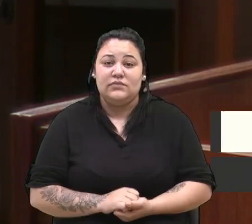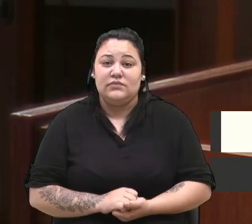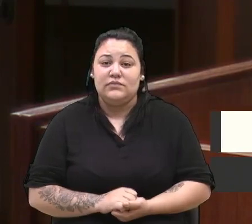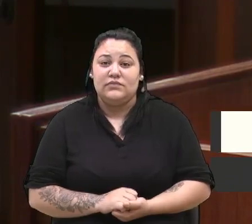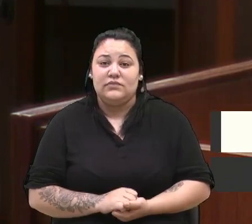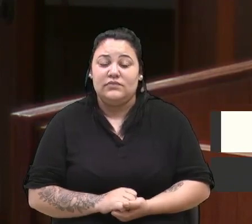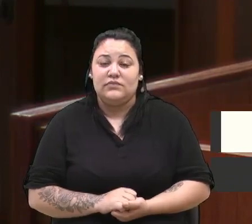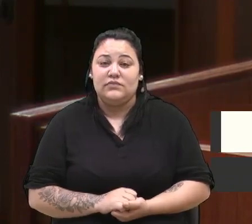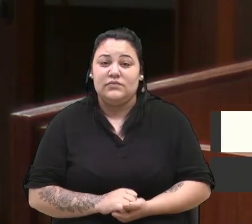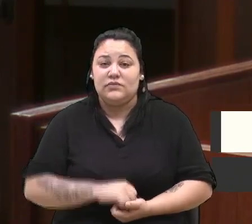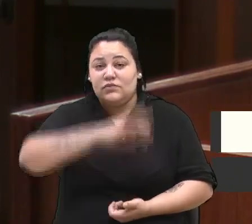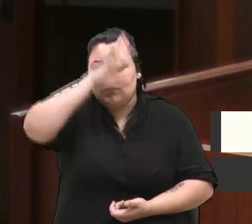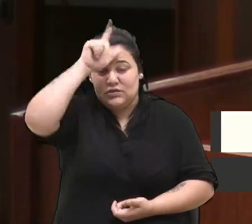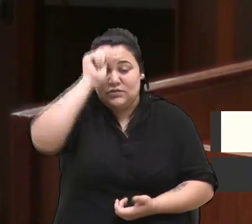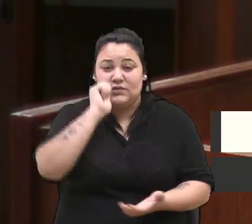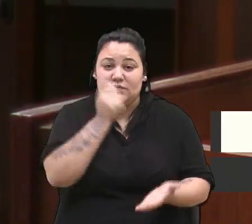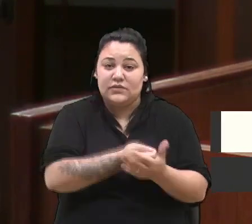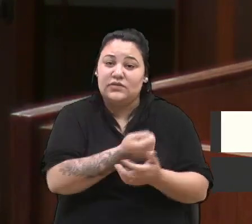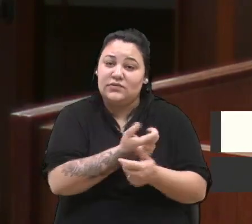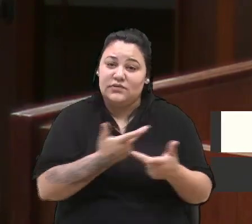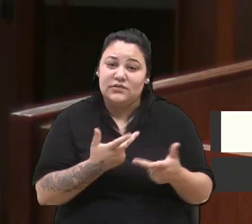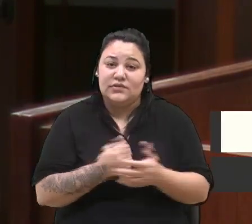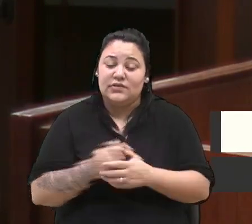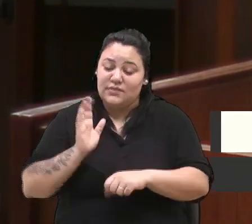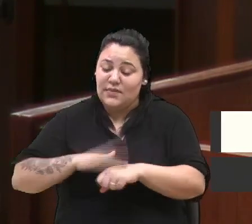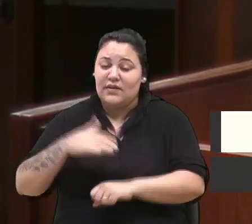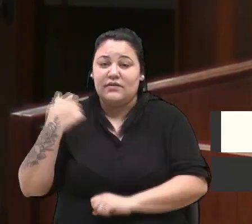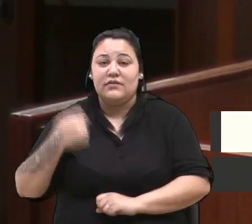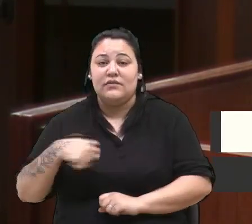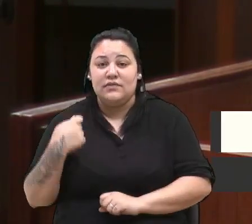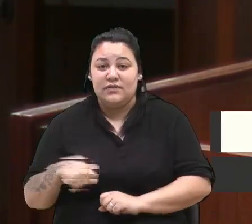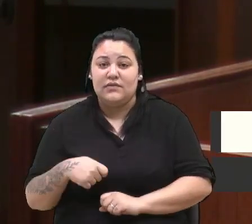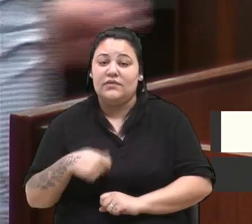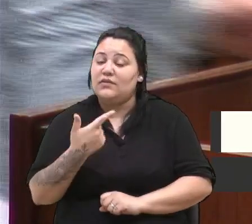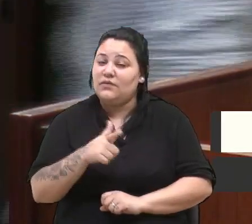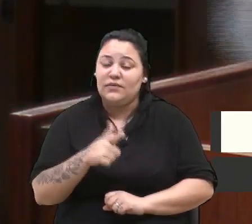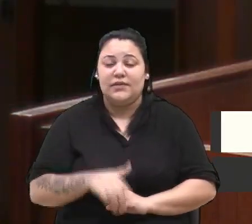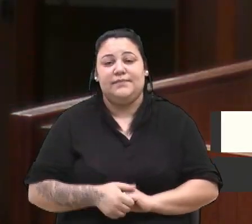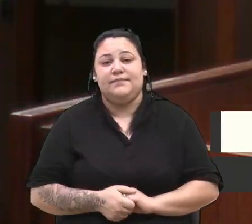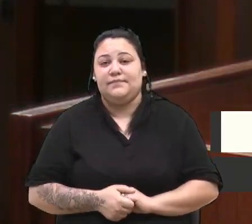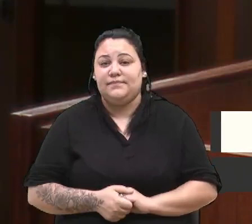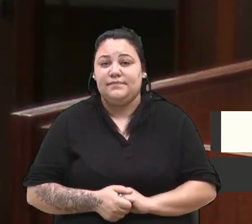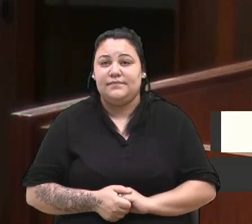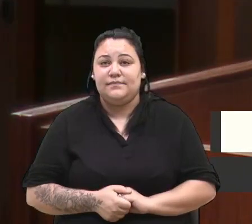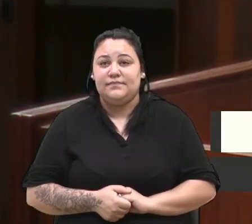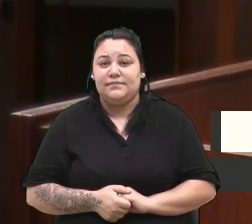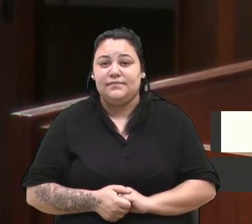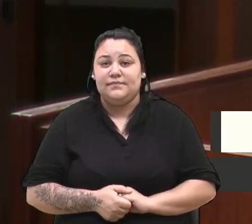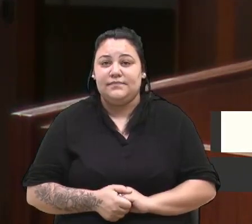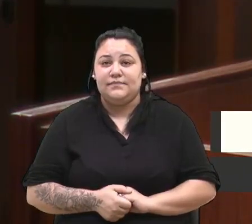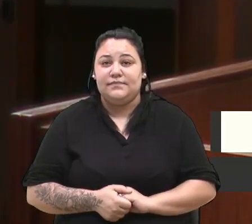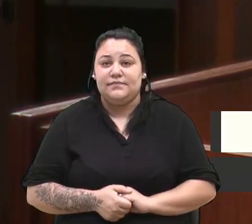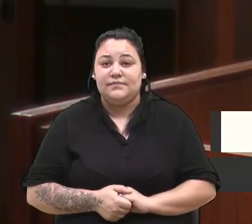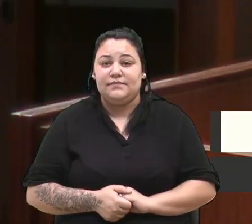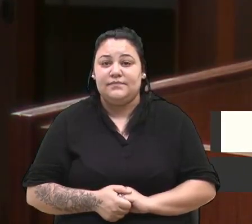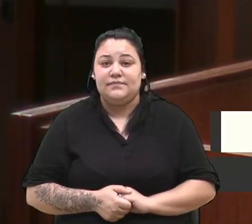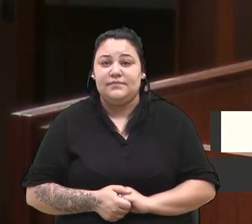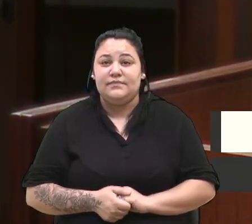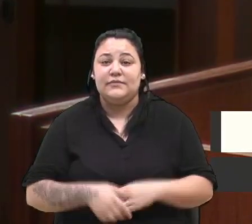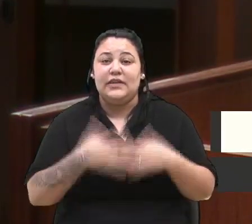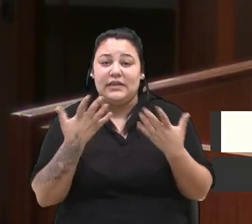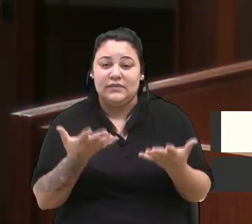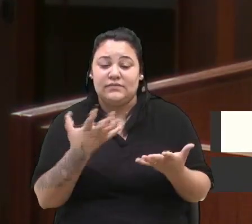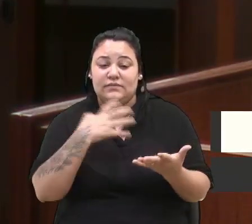aonde o município está arcando e as pessoas que mais precisam não têm. As pessoas que mais precisam. Então, nesse